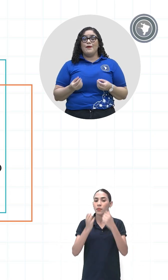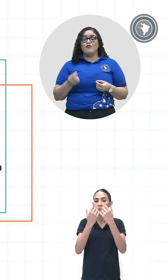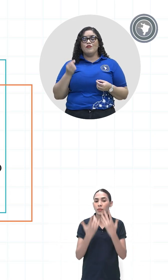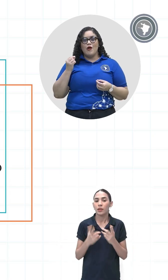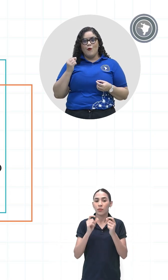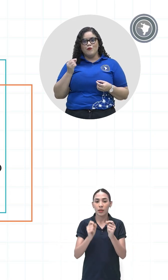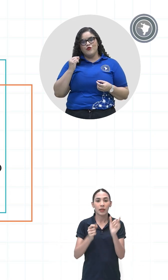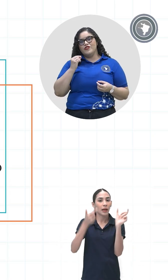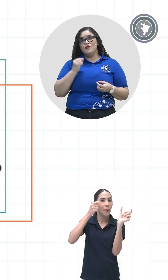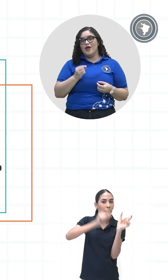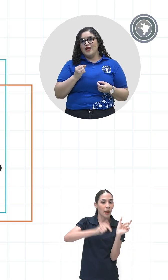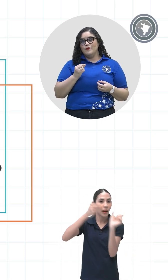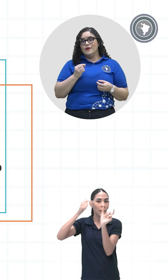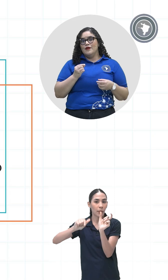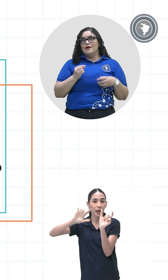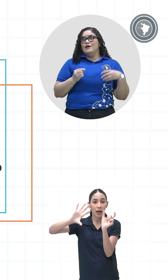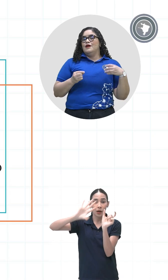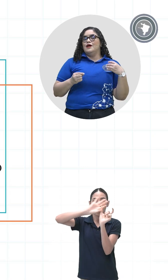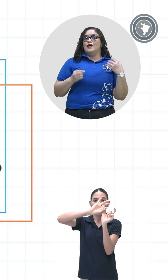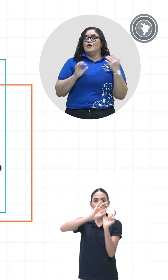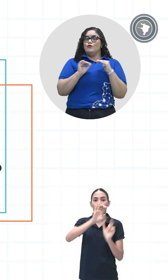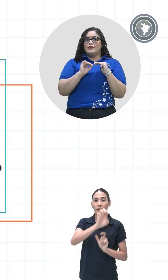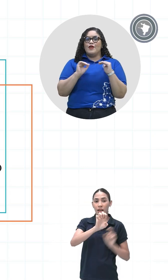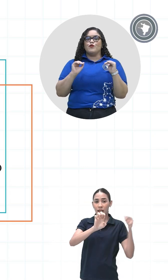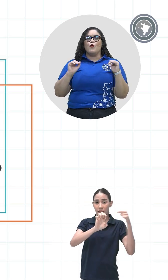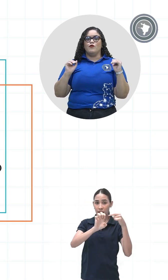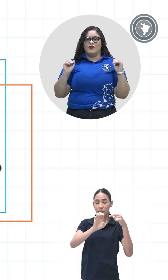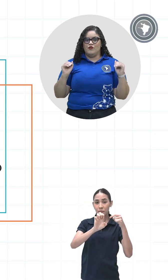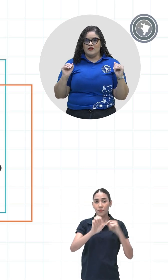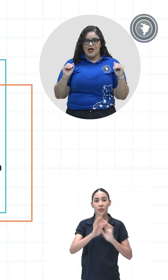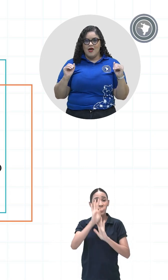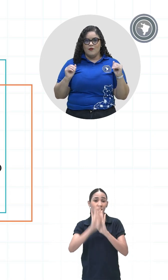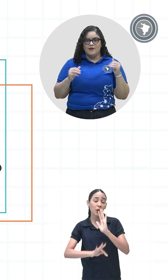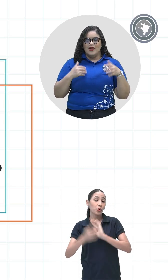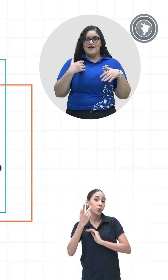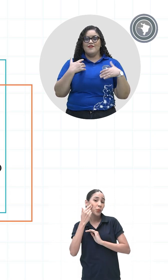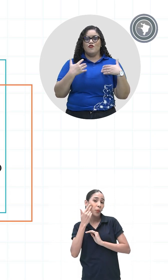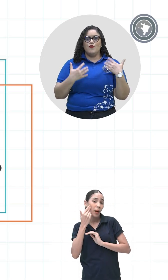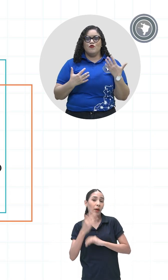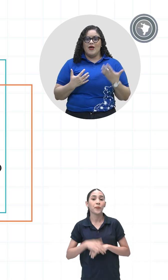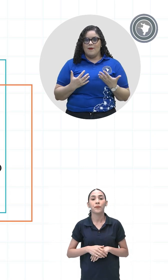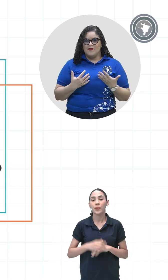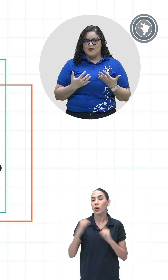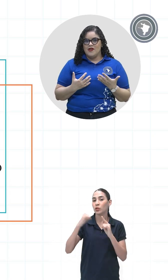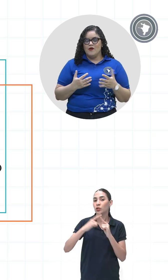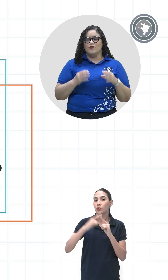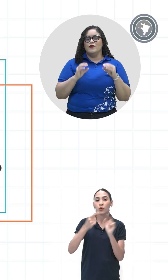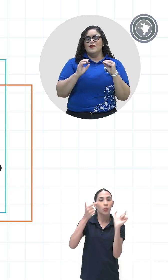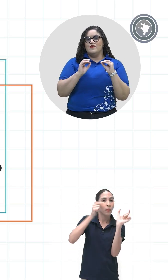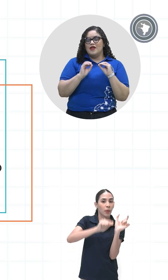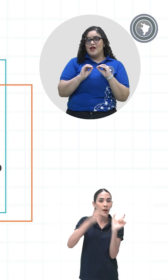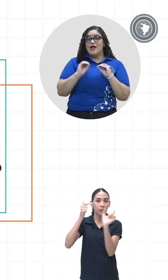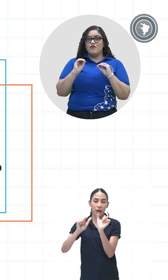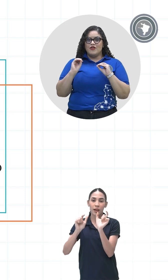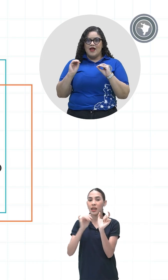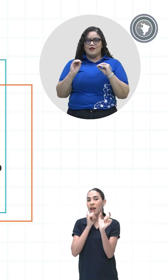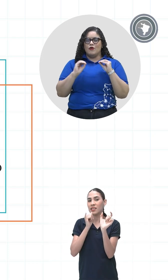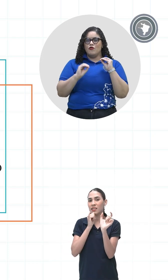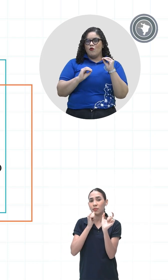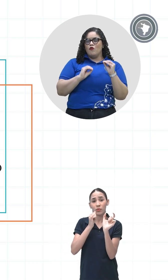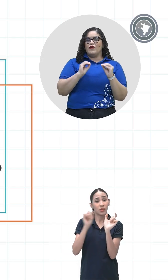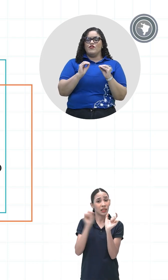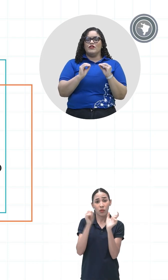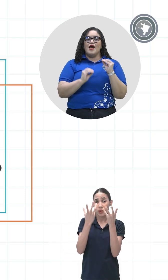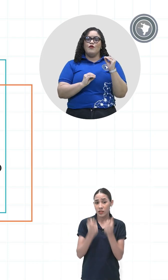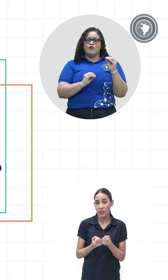justamente repetindo a conjunção e. Num texto convencional, esse tipo de repetição seria rejeitada.